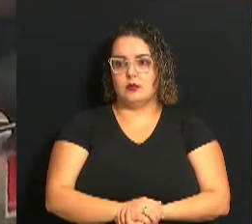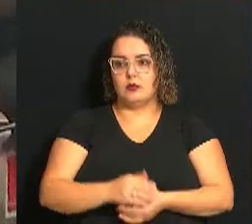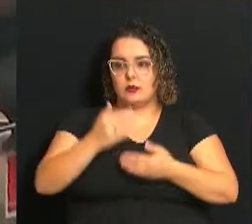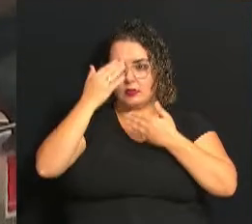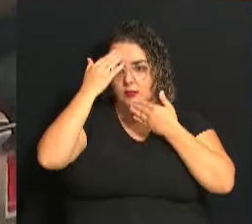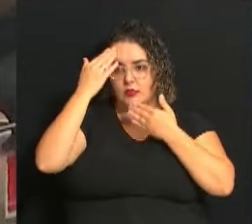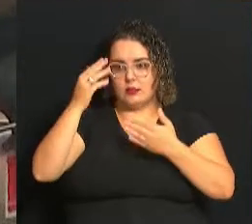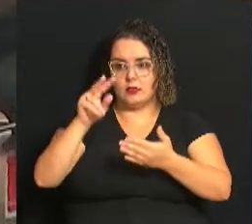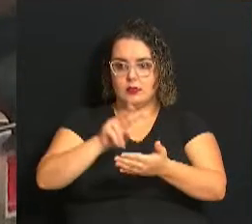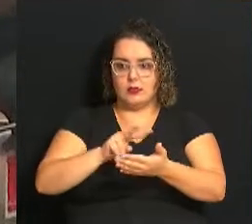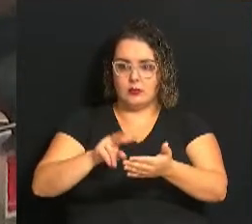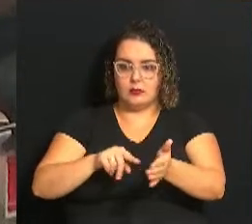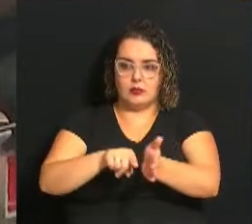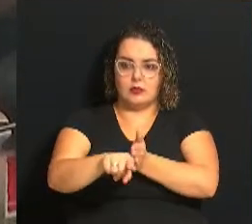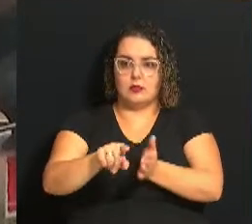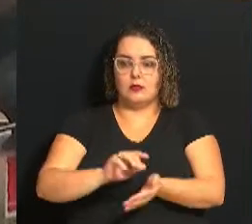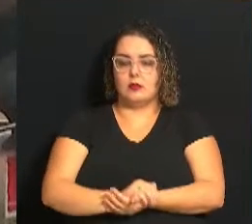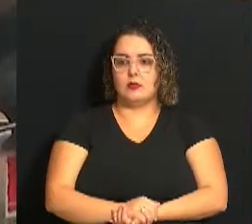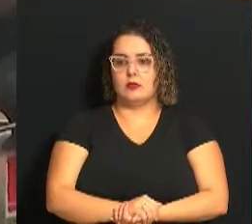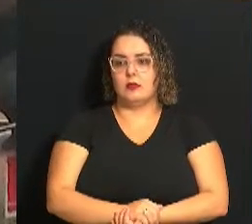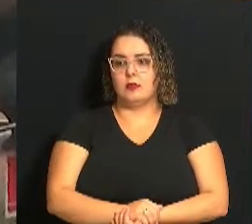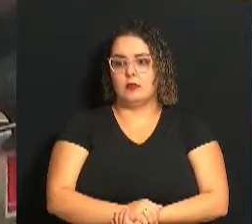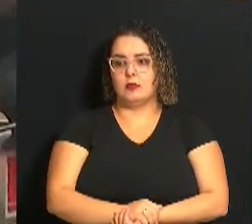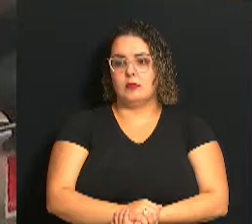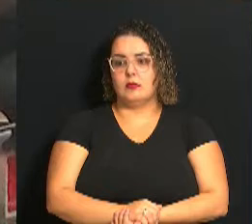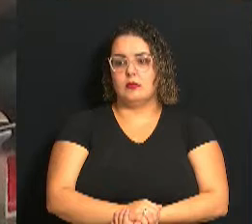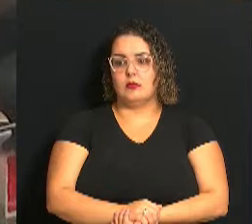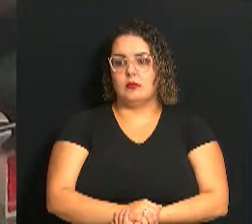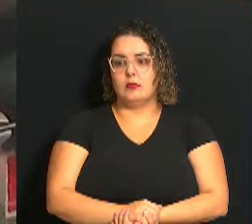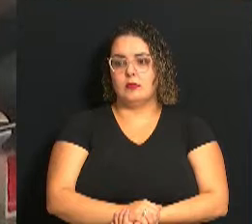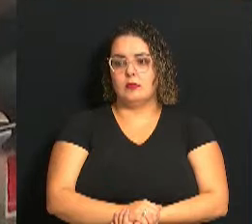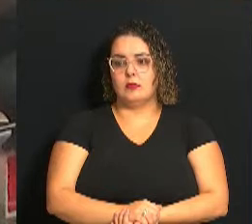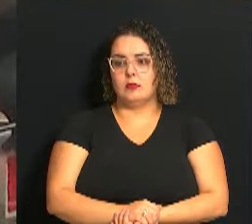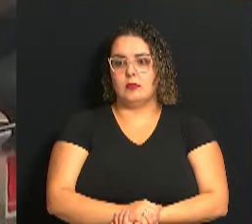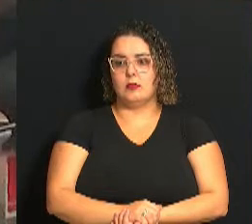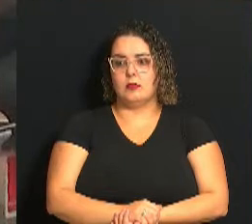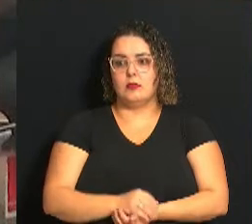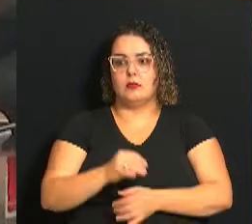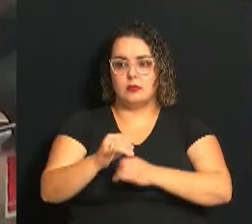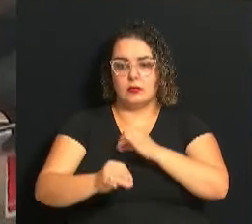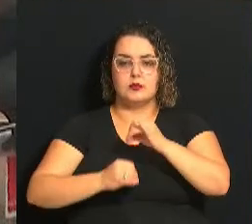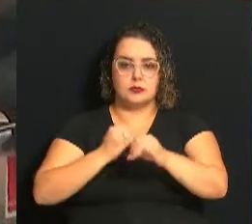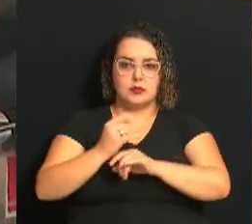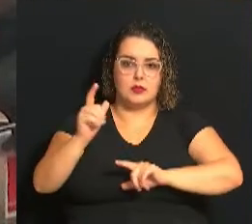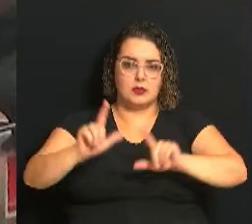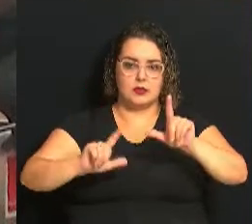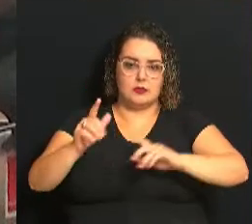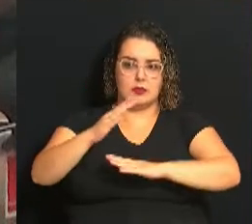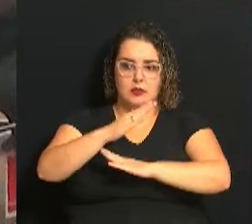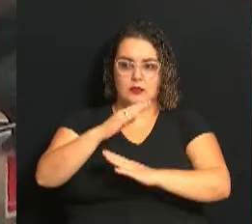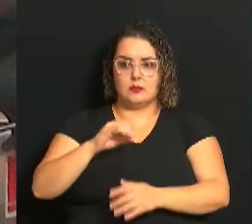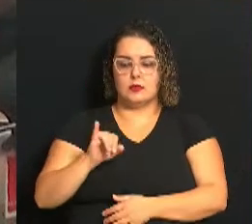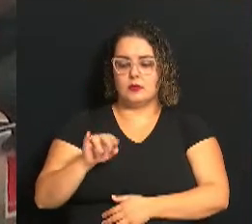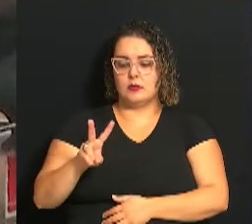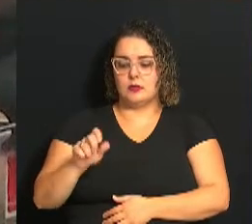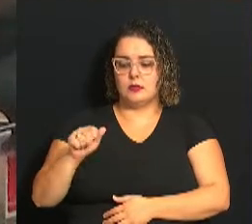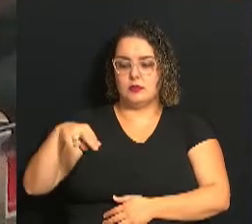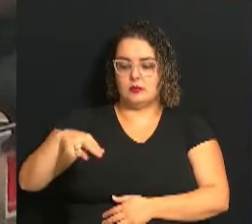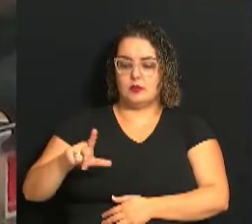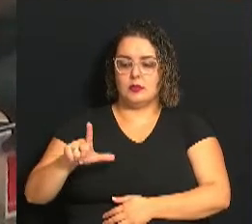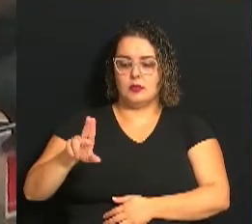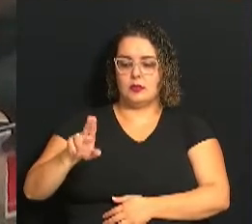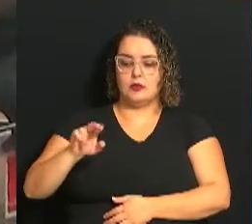uma pergunta aqui, que chegou pelos meios digitais da TV Câmara, do senhor Ivan Luiz. Tá?